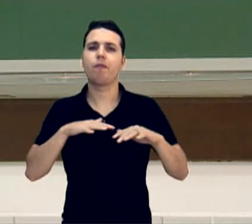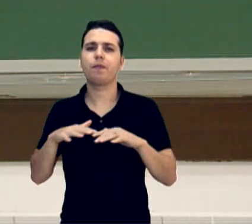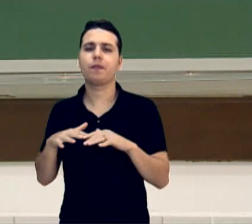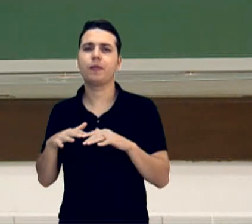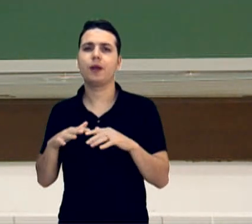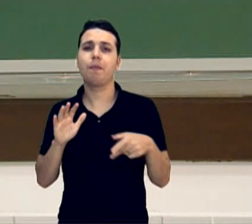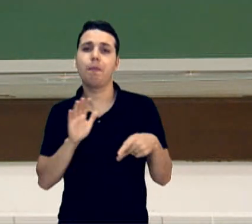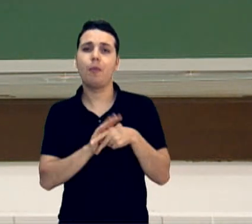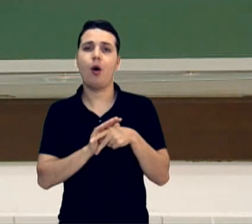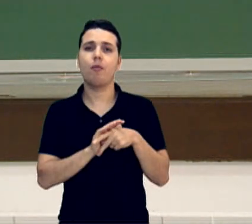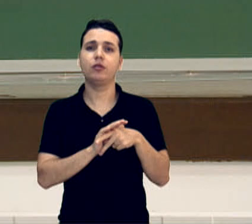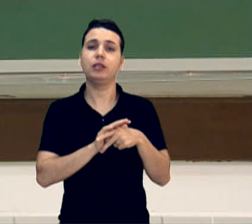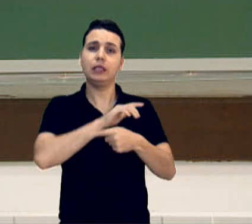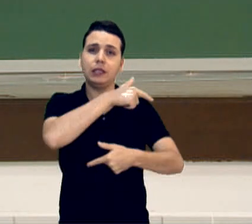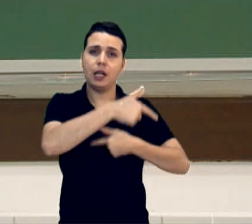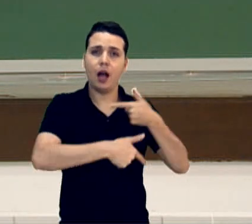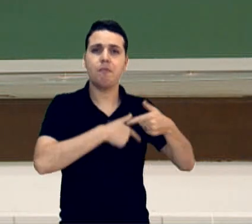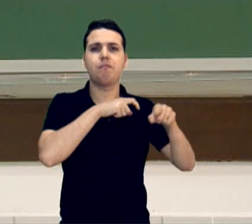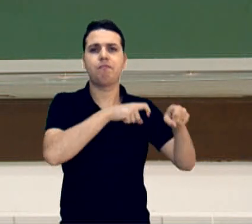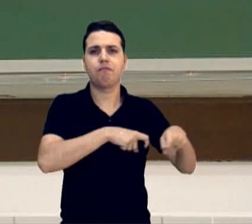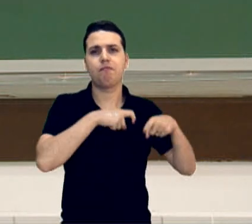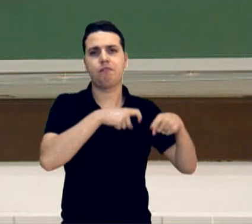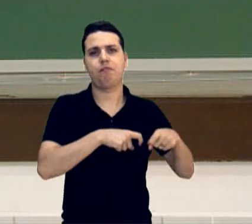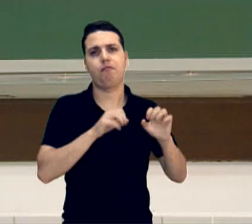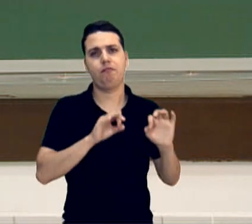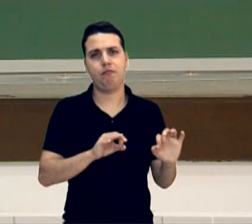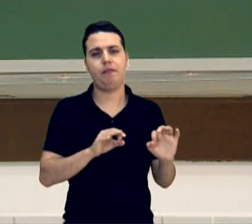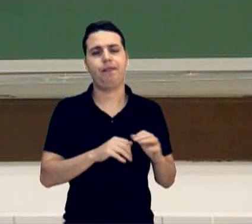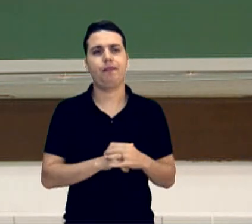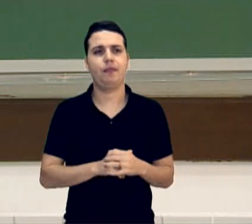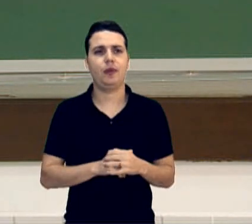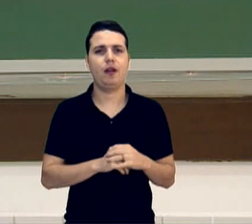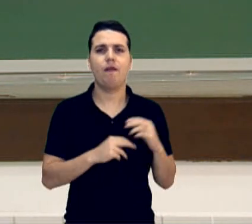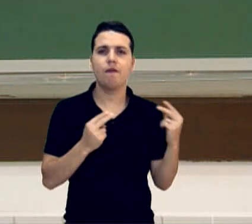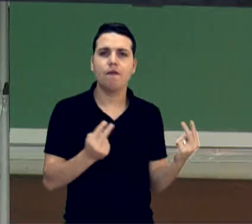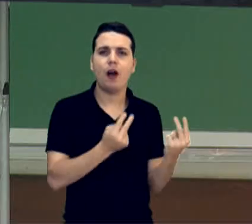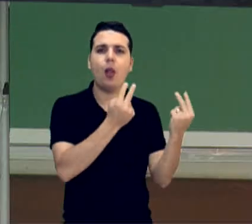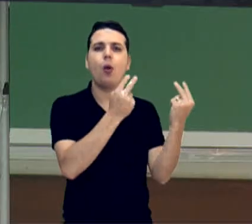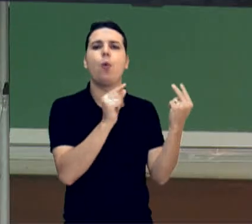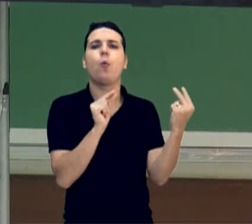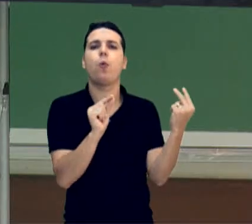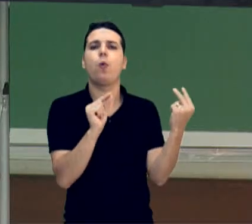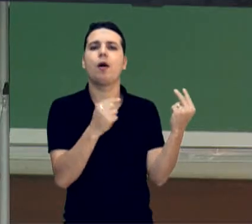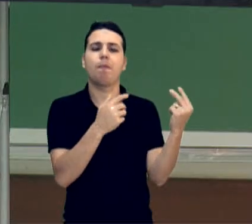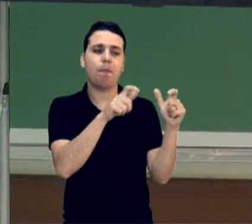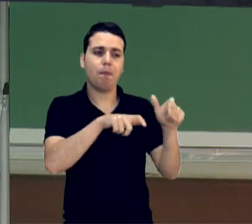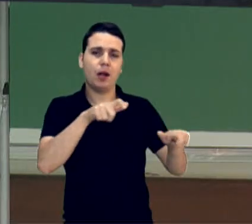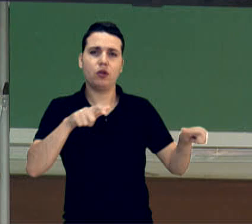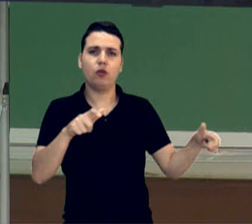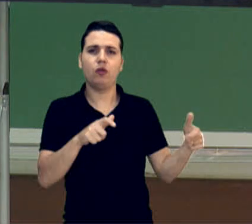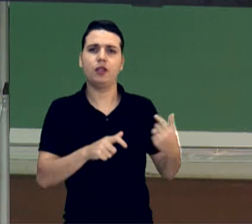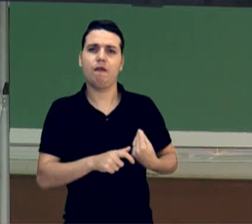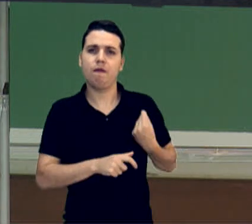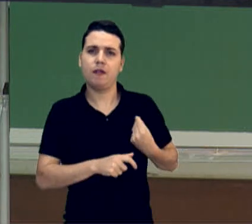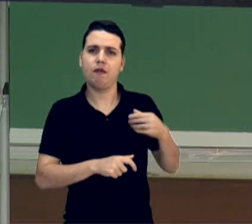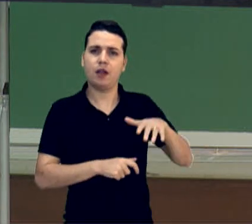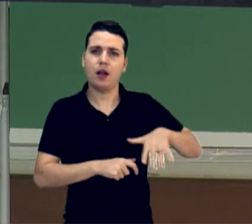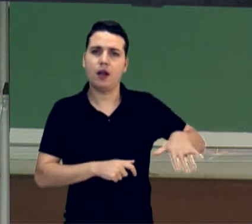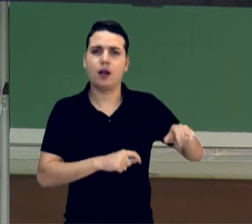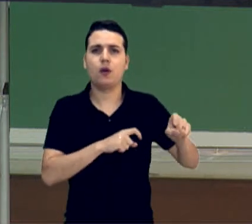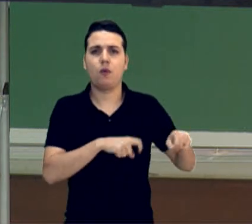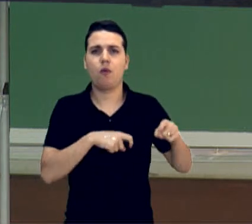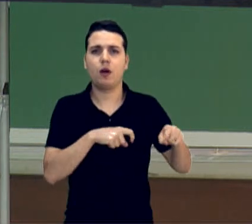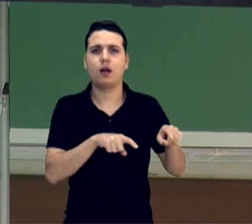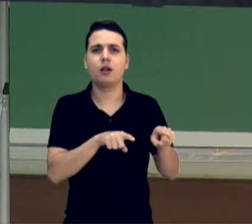bem da lida, do campo, da valorização, né, das pessoas que vivem na zona rural